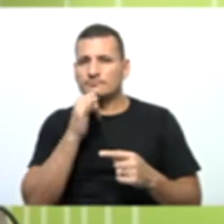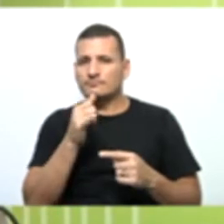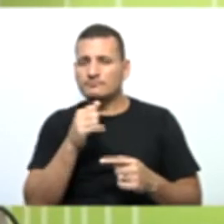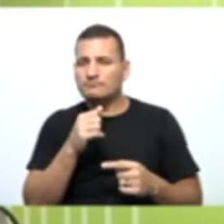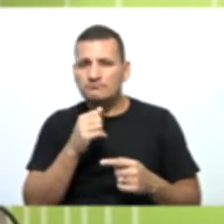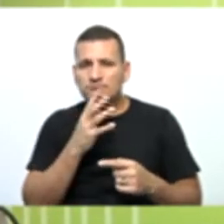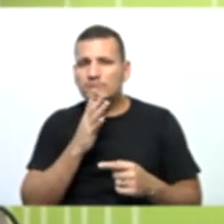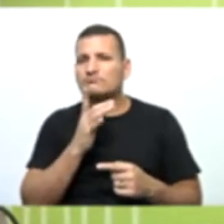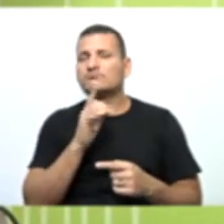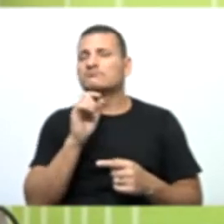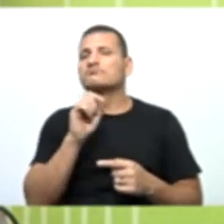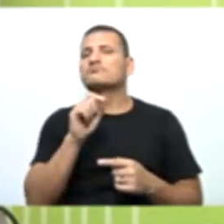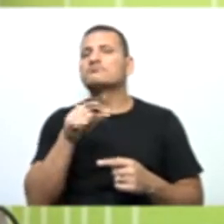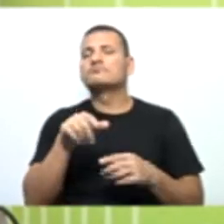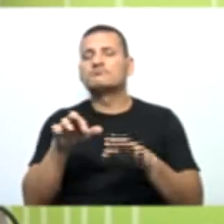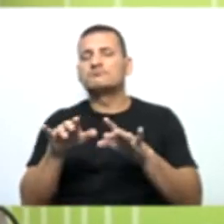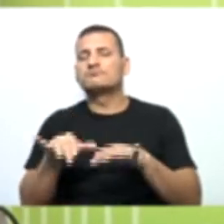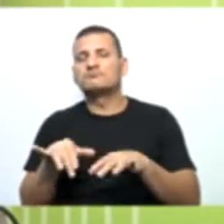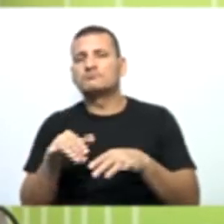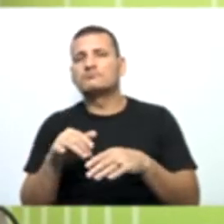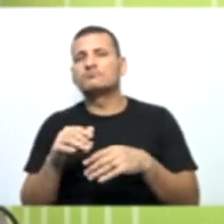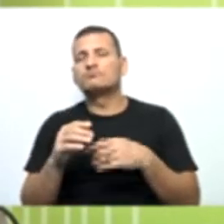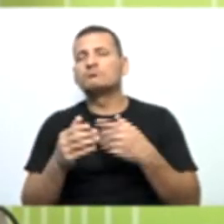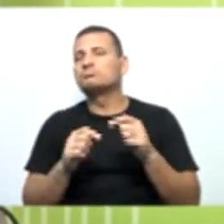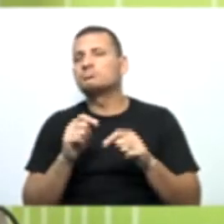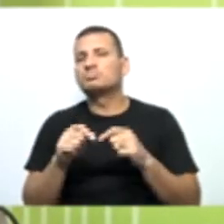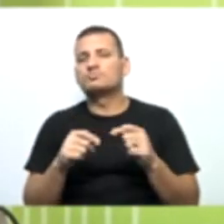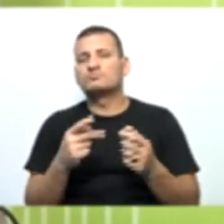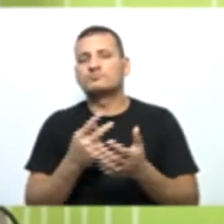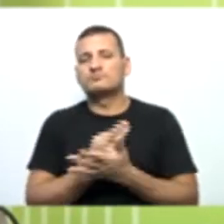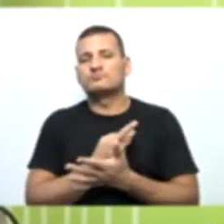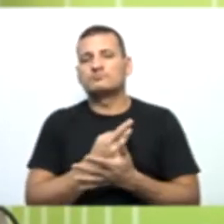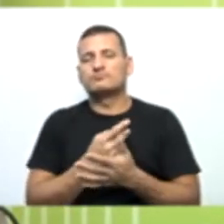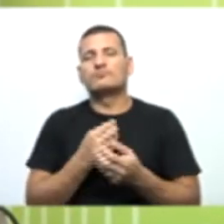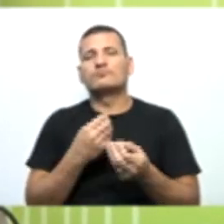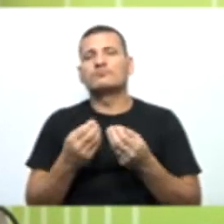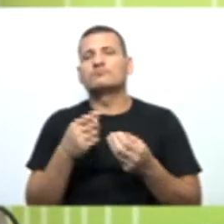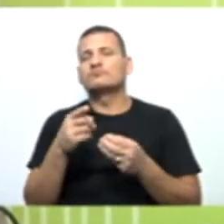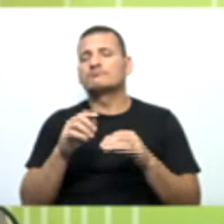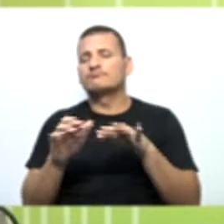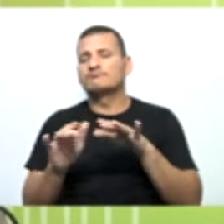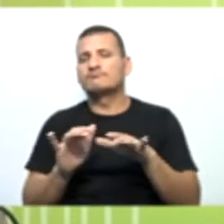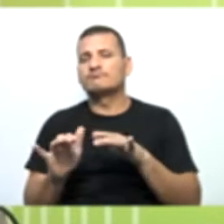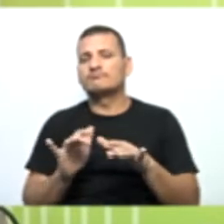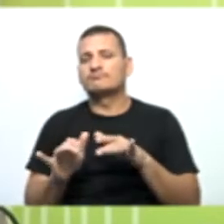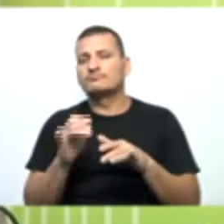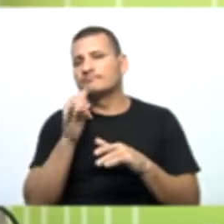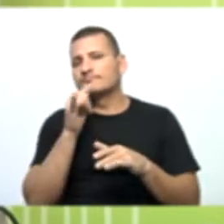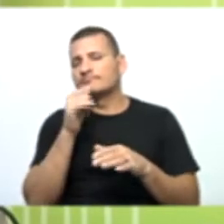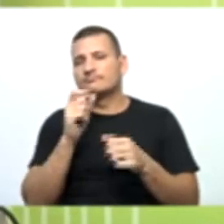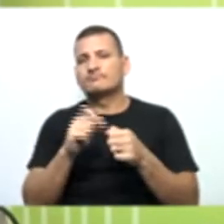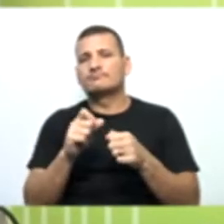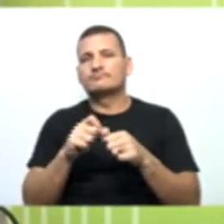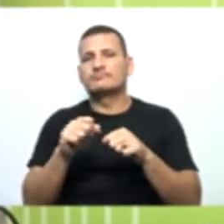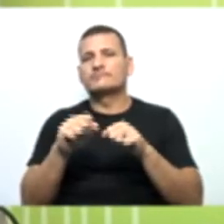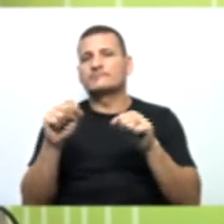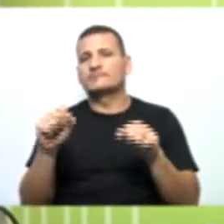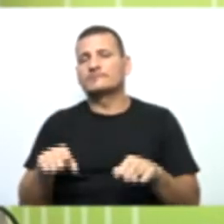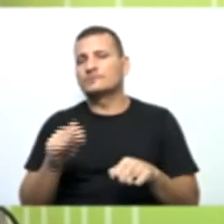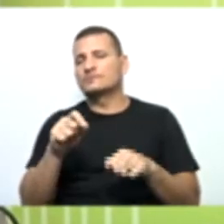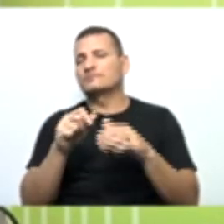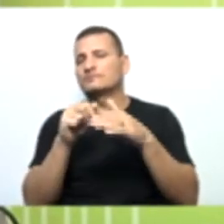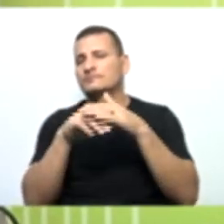projetar, e aí, o que vai acontecer? Como que você vai chegar e vai desenvolver, ó, faça um sistema de controle de